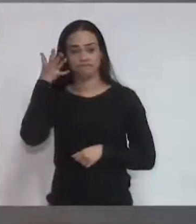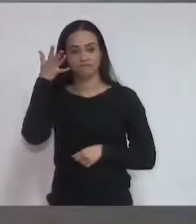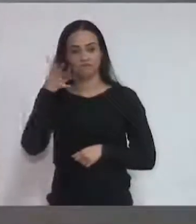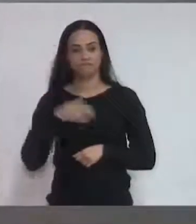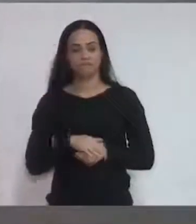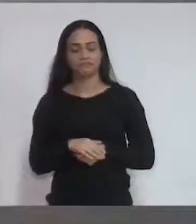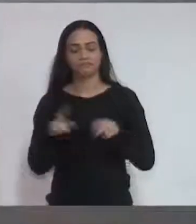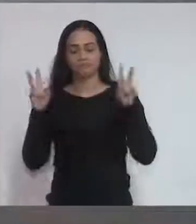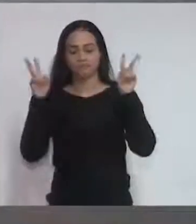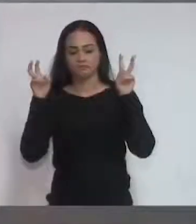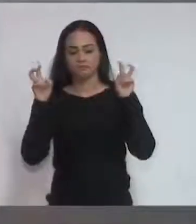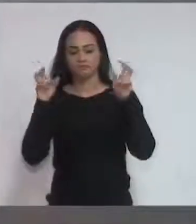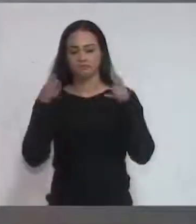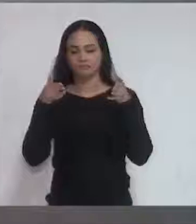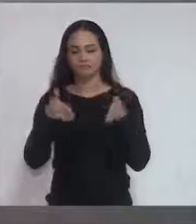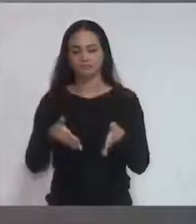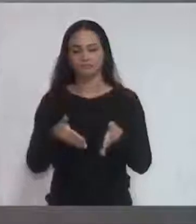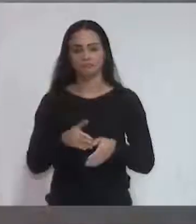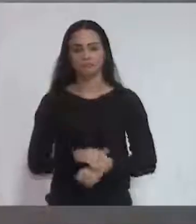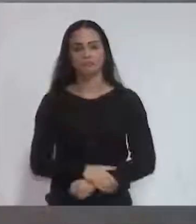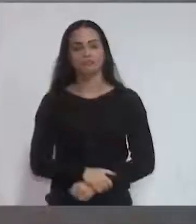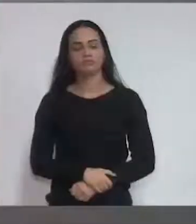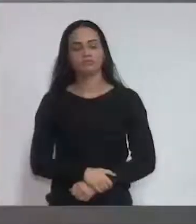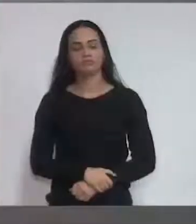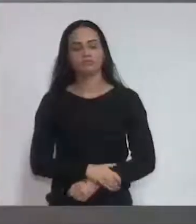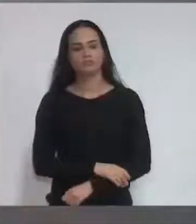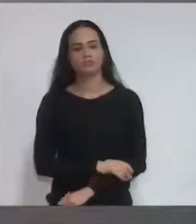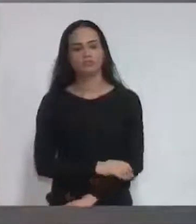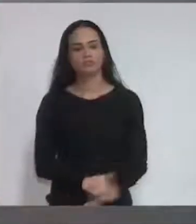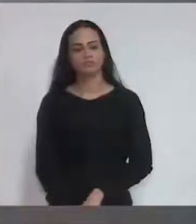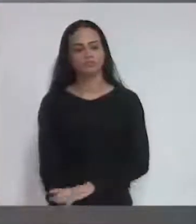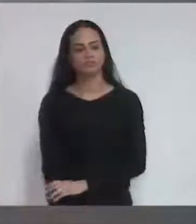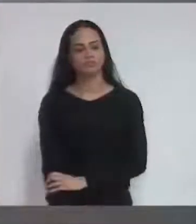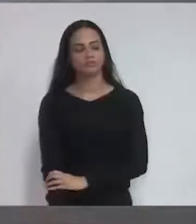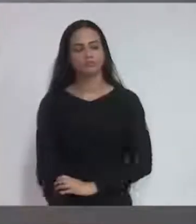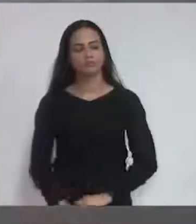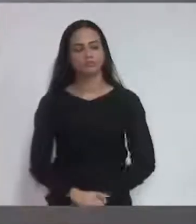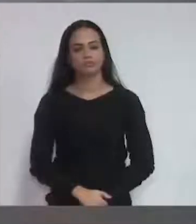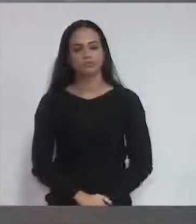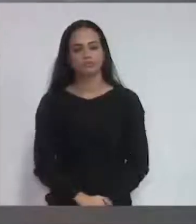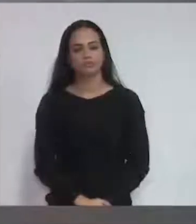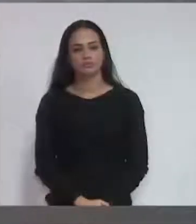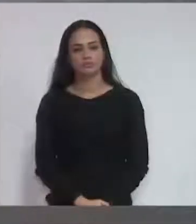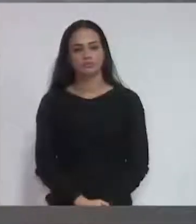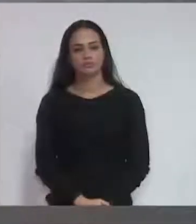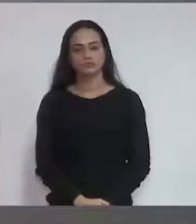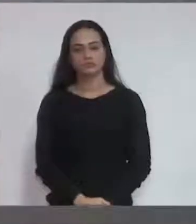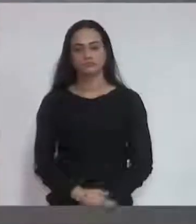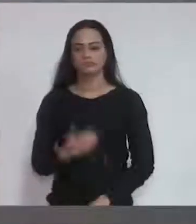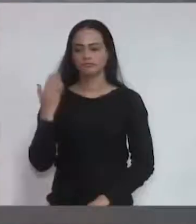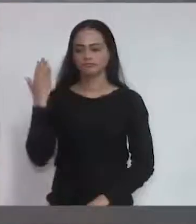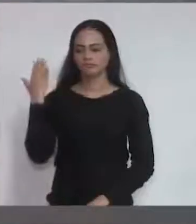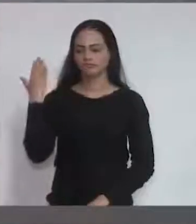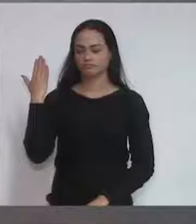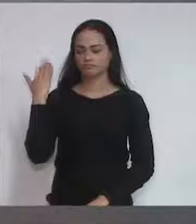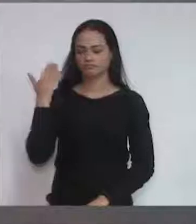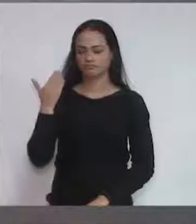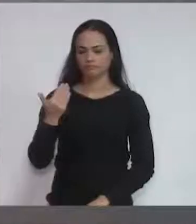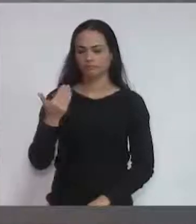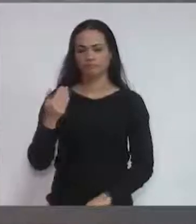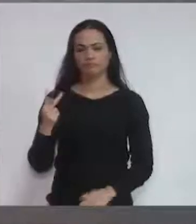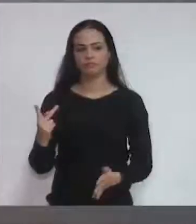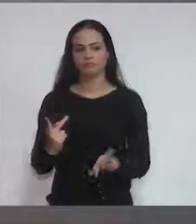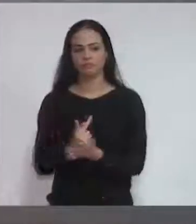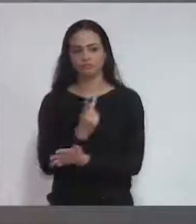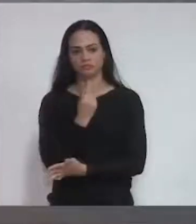que são mais objetivas, que passaram nesses últimos dias aí, até